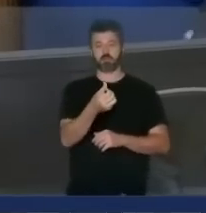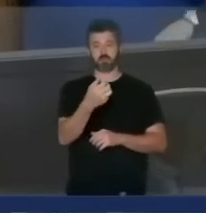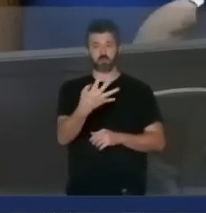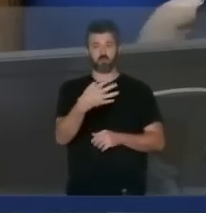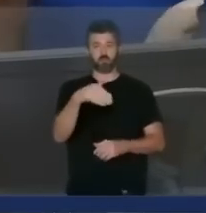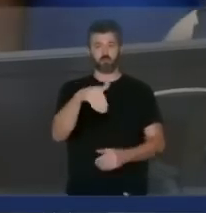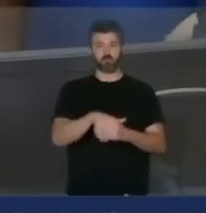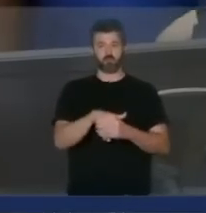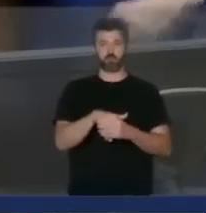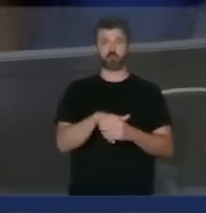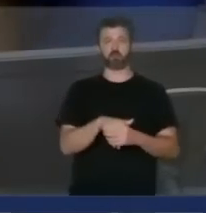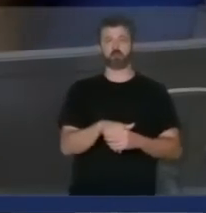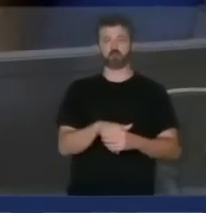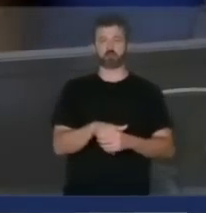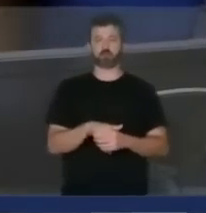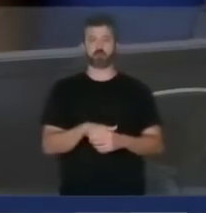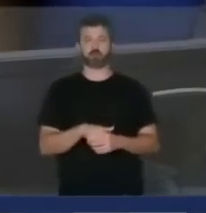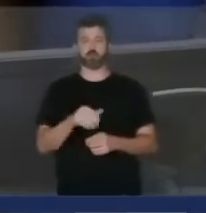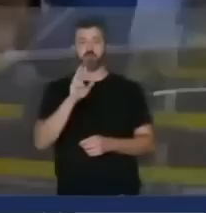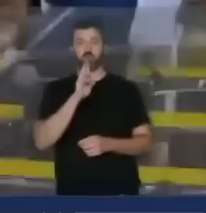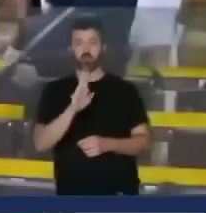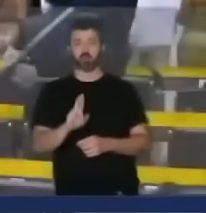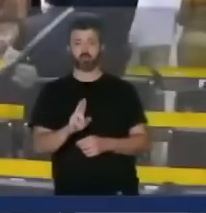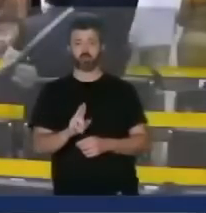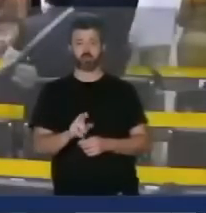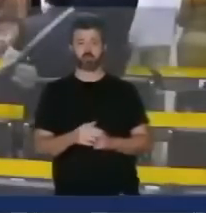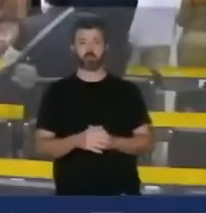464 votos, um resultado